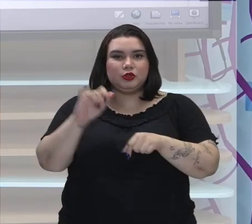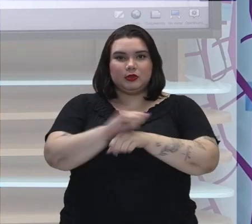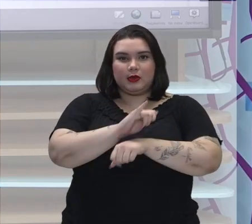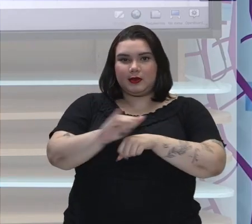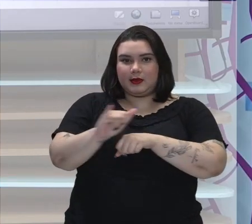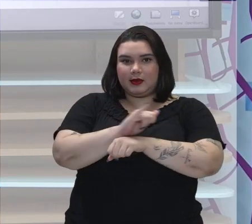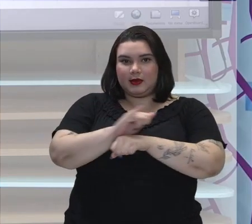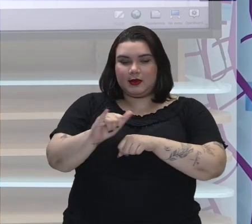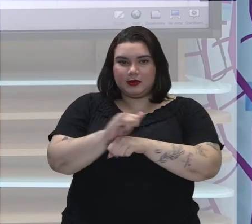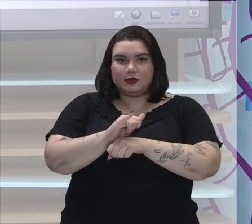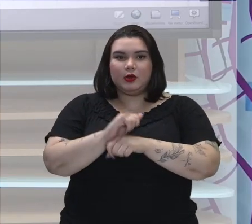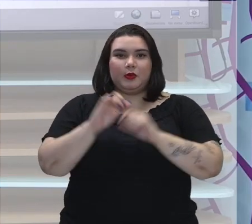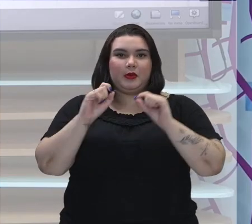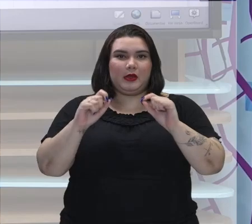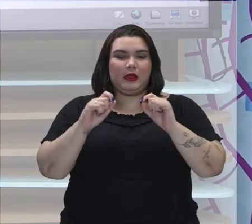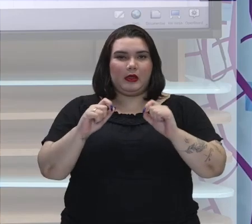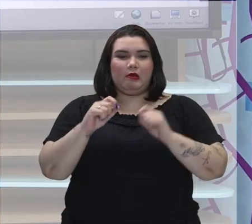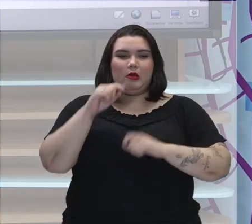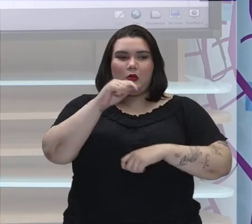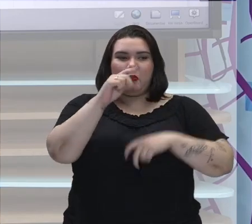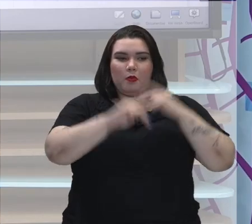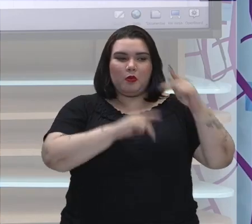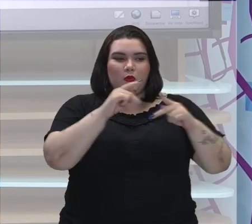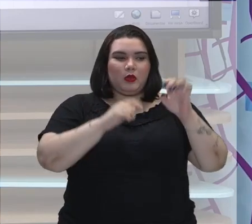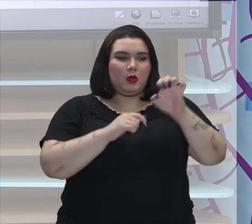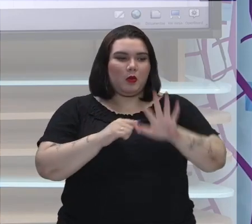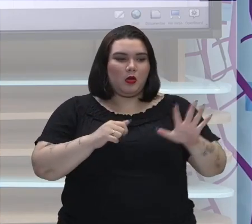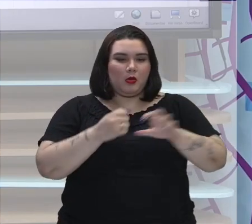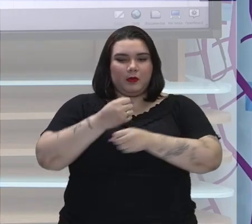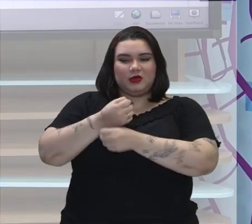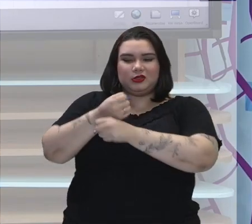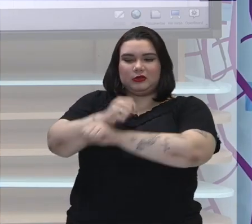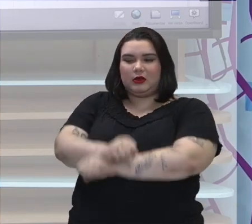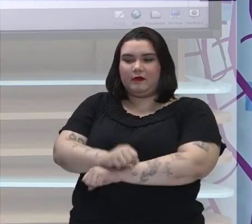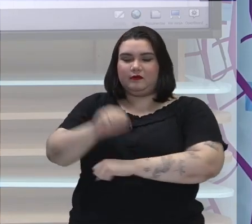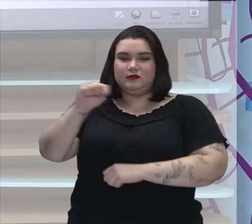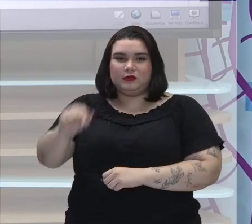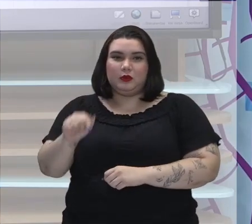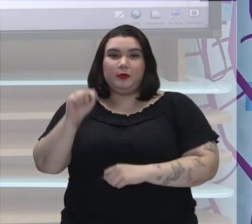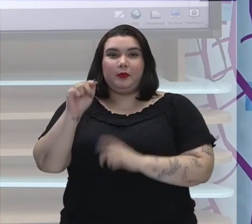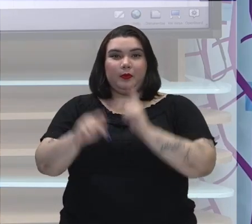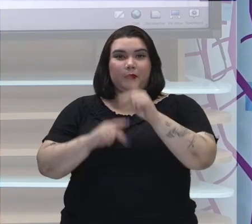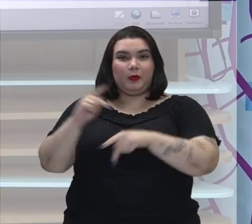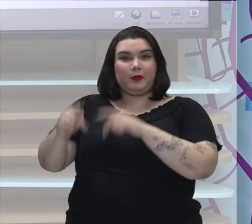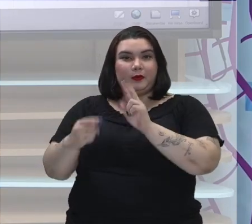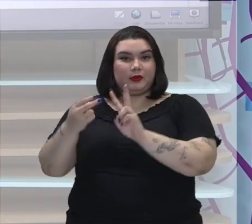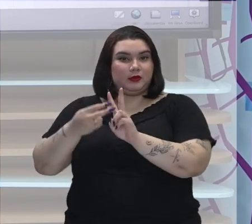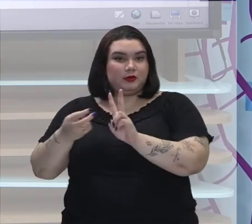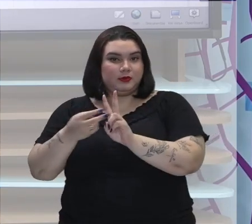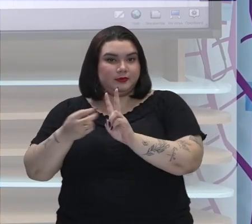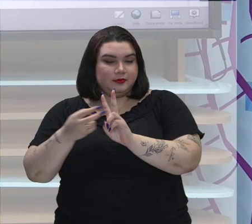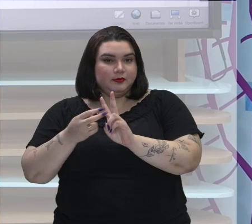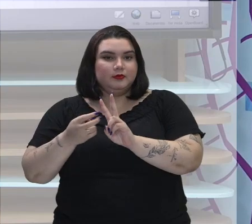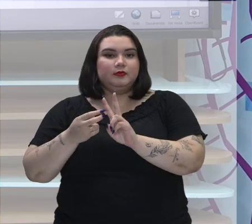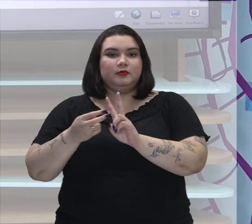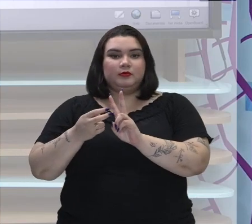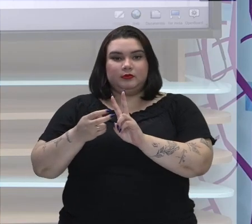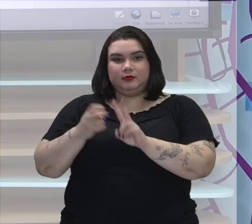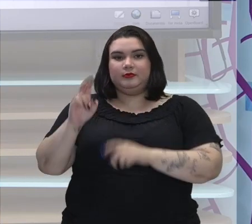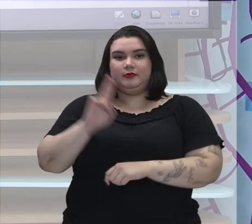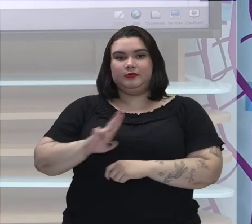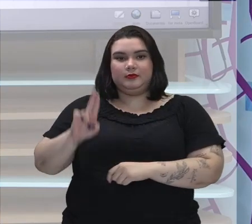da escravidão indígena, a utilização, né, dessa mão de obra